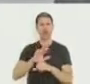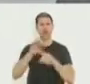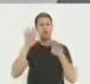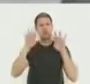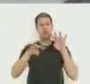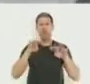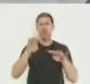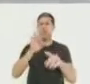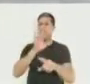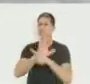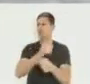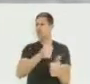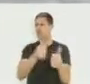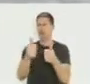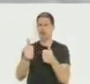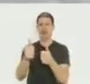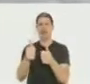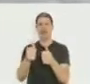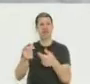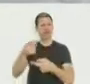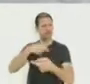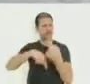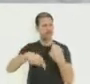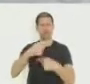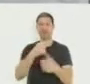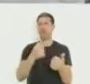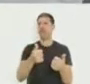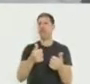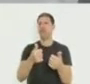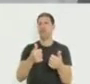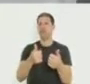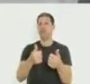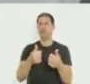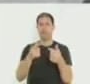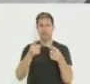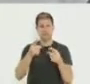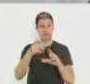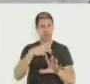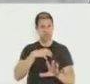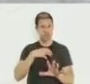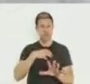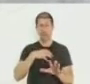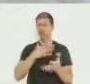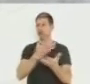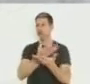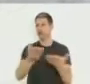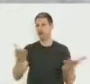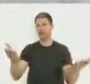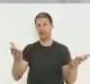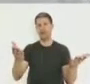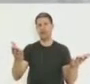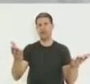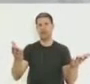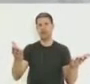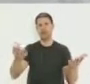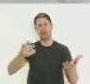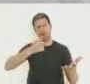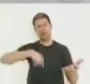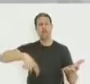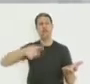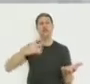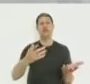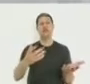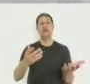sinergia e desta forma senhoras e senhores nós somos